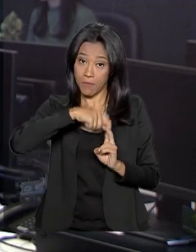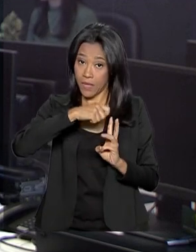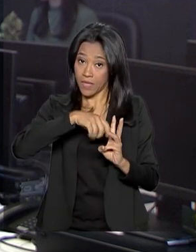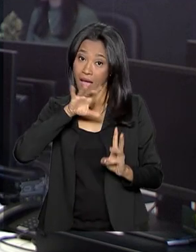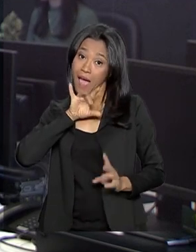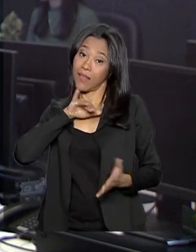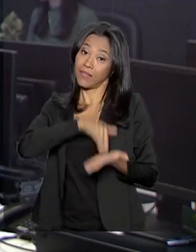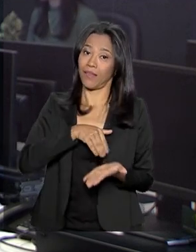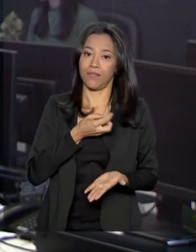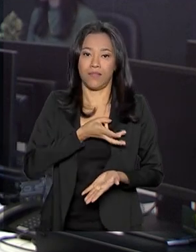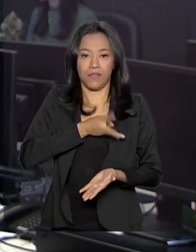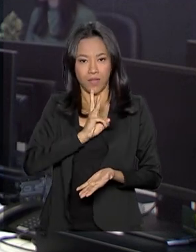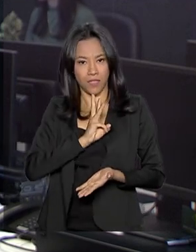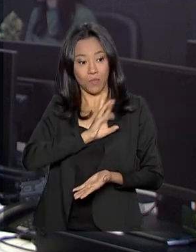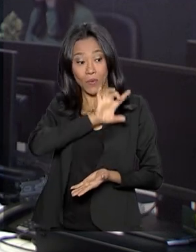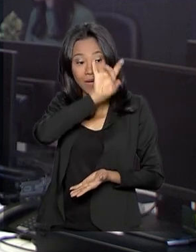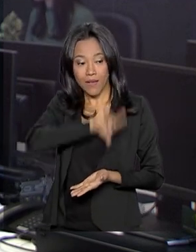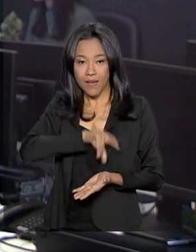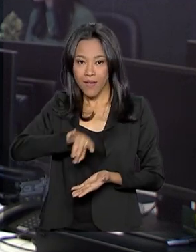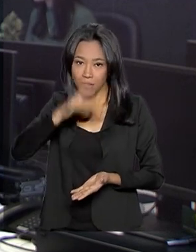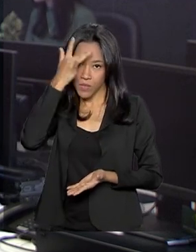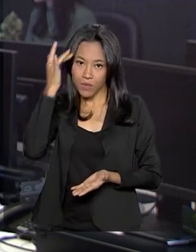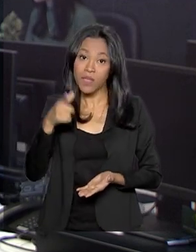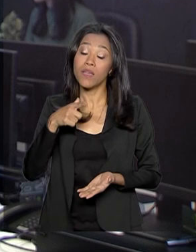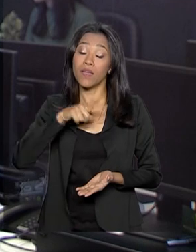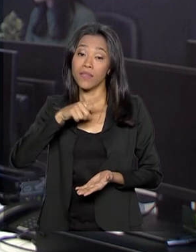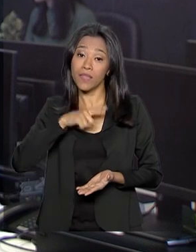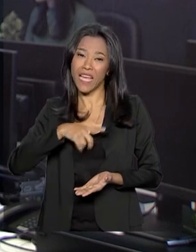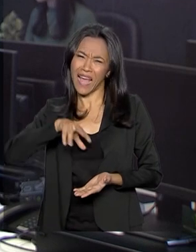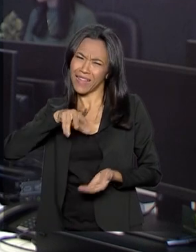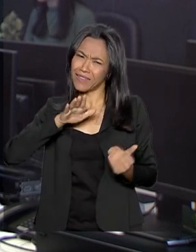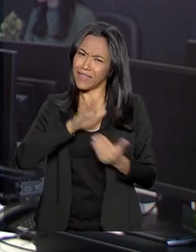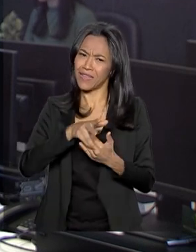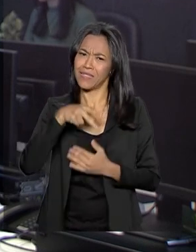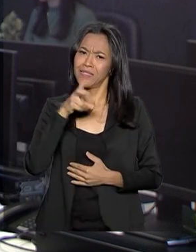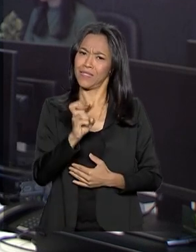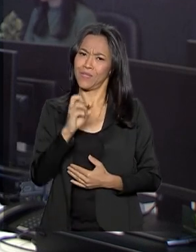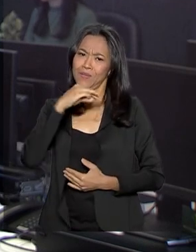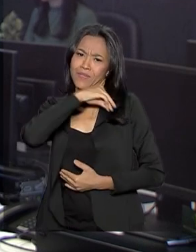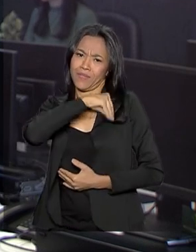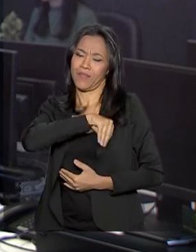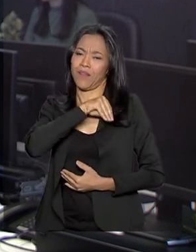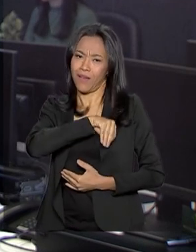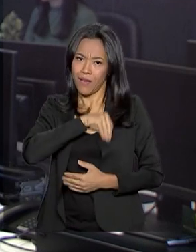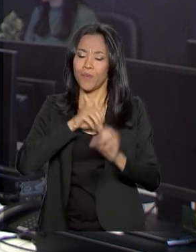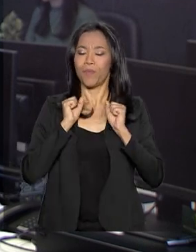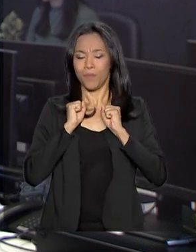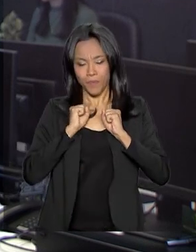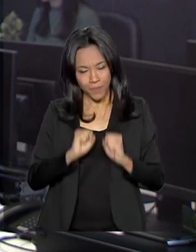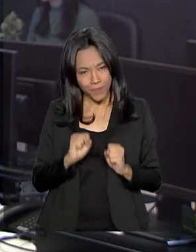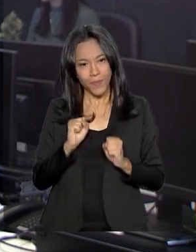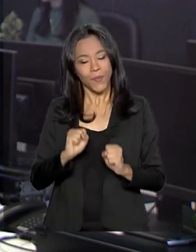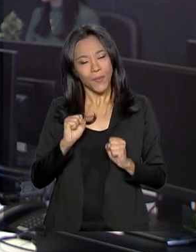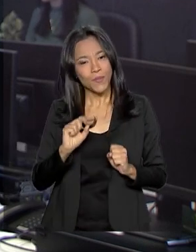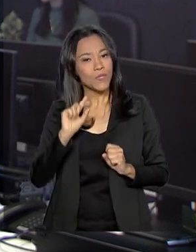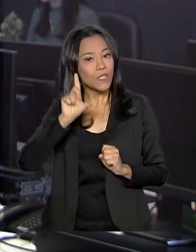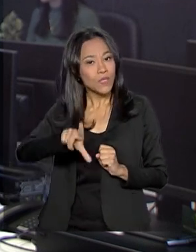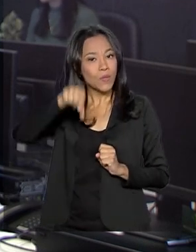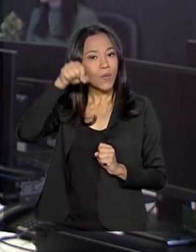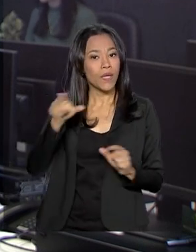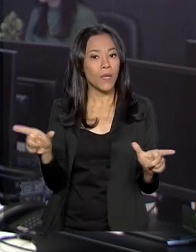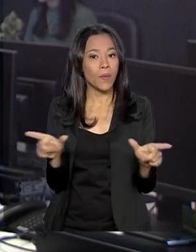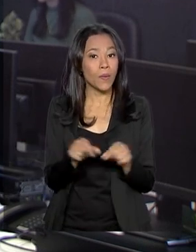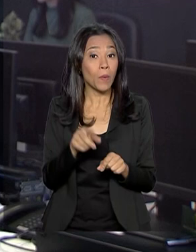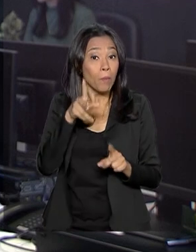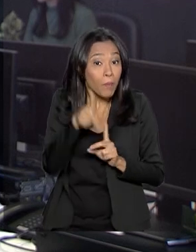três salários mínimos por pessoa e que têm renda familiar de até cinco salários mínimos por pessoa pode nesse caso optar pelo perfil